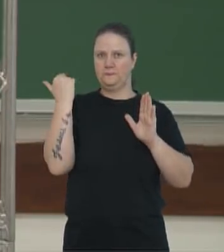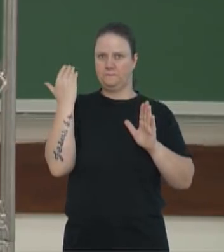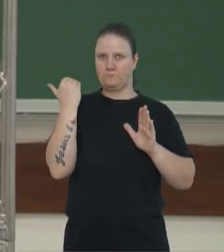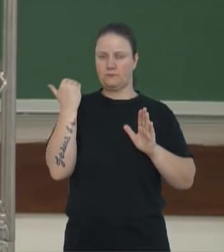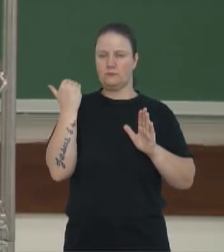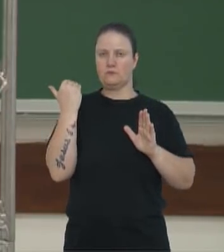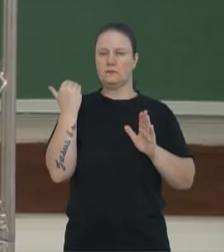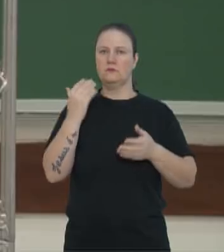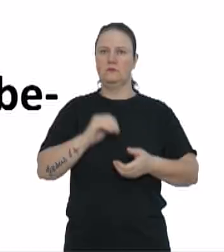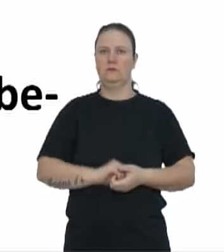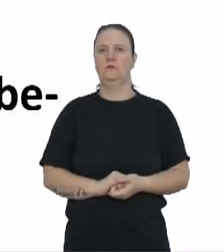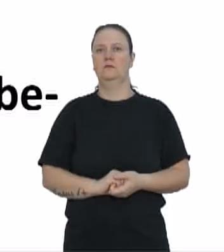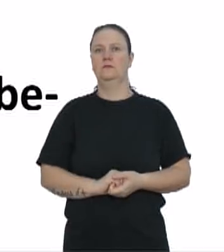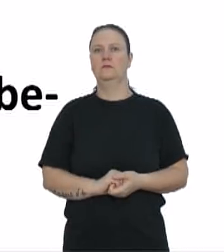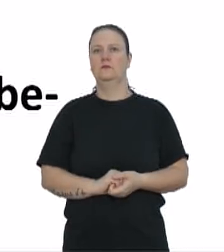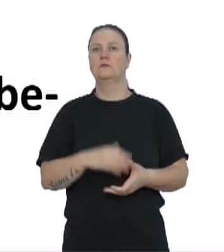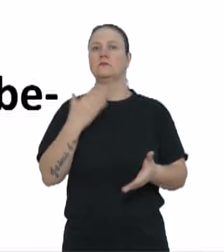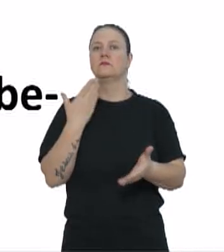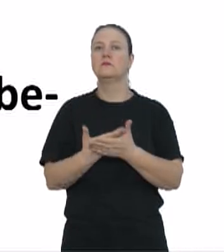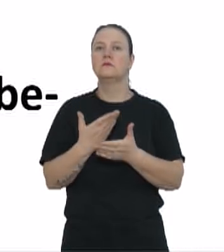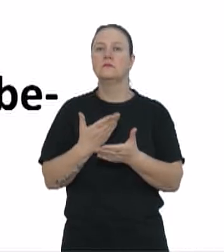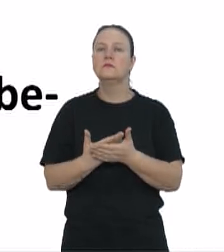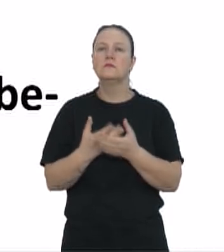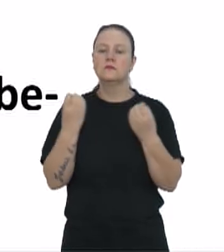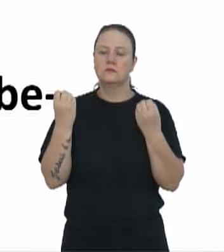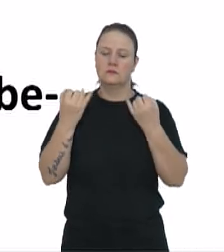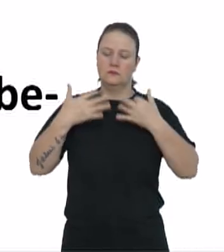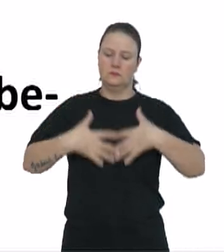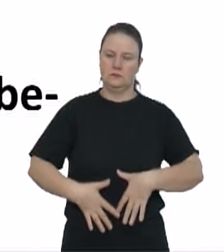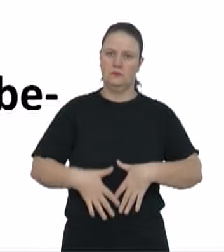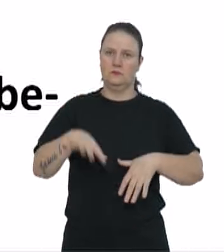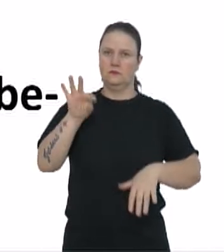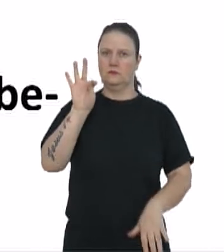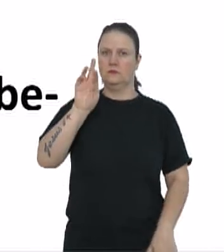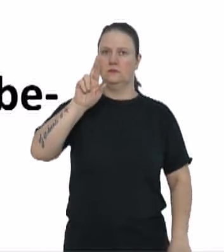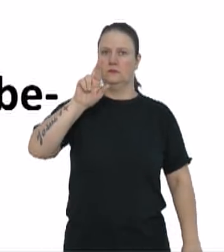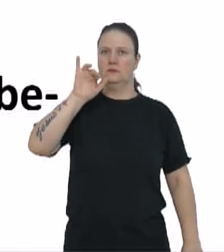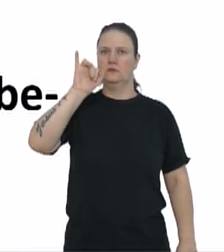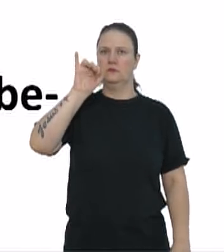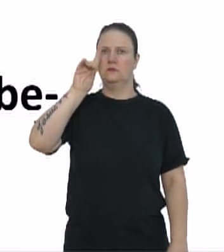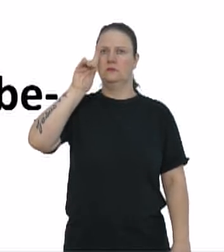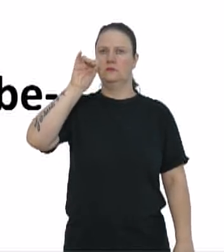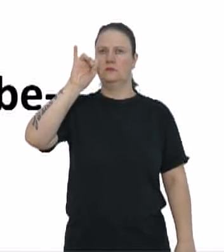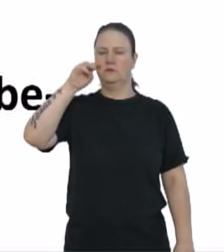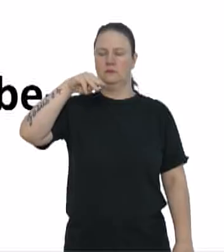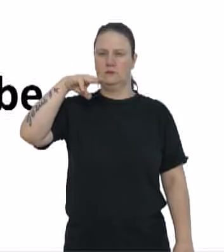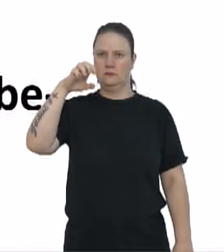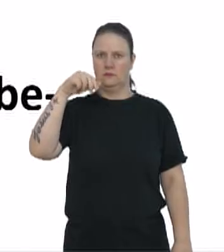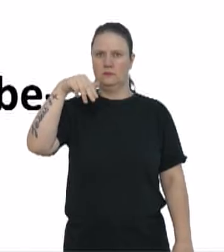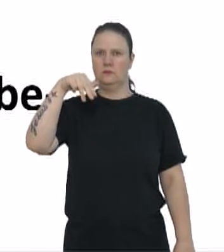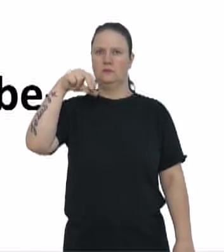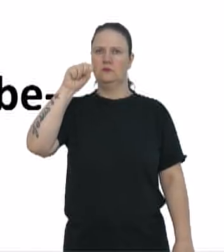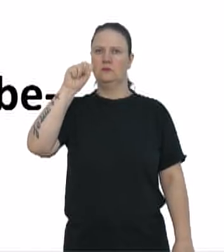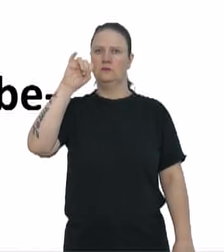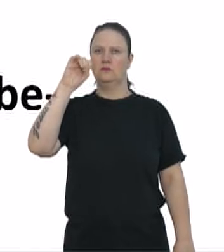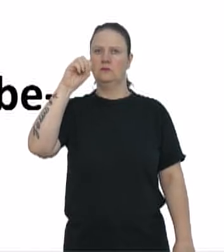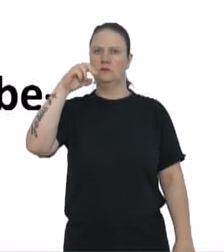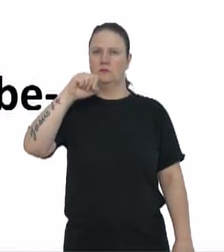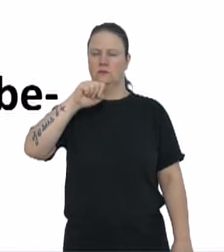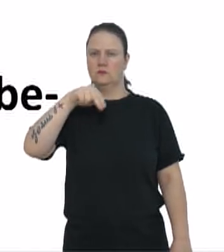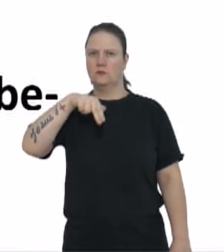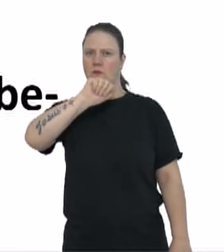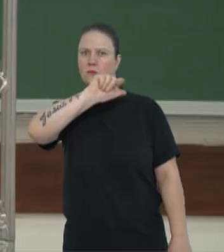assim, na aula anterior a gente falou sobre tridimensionalidade. E tridimensionalidade são